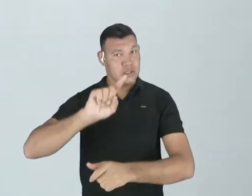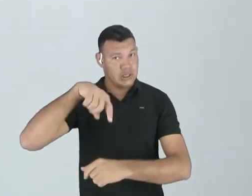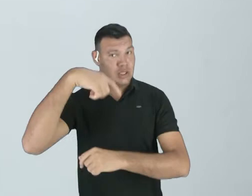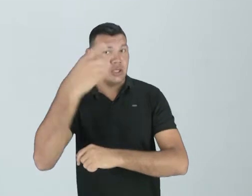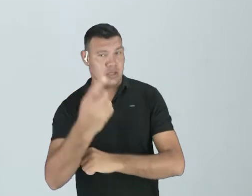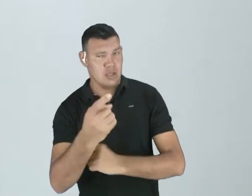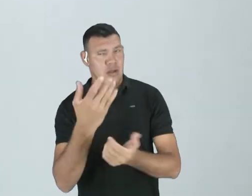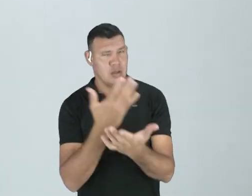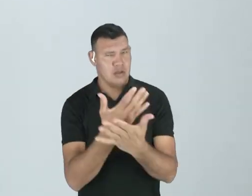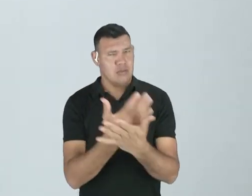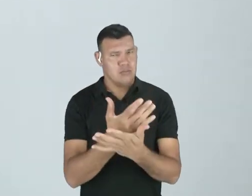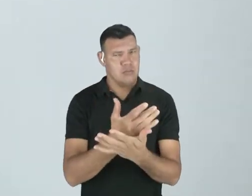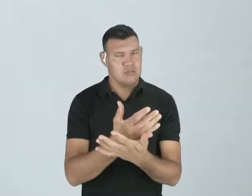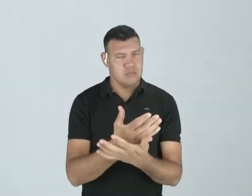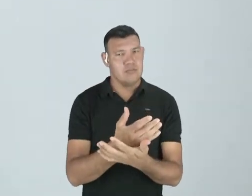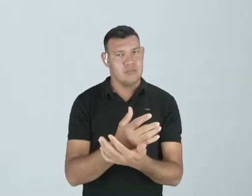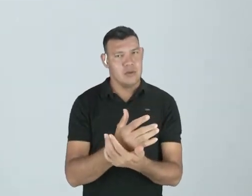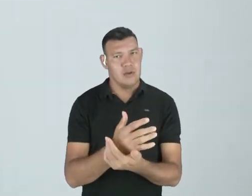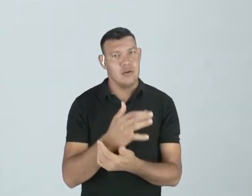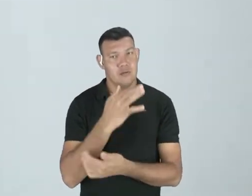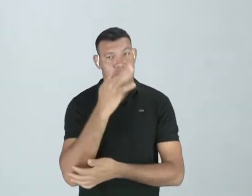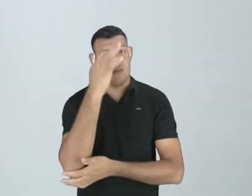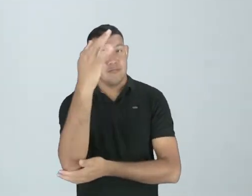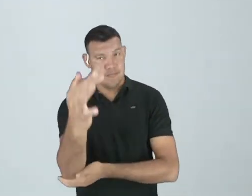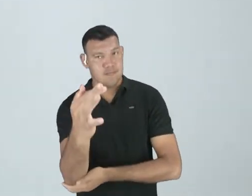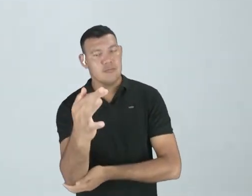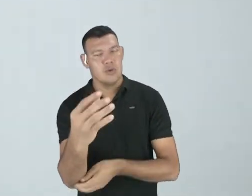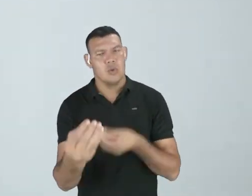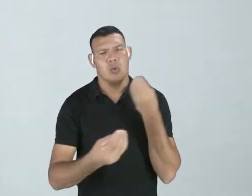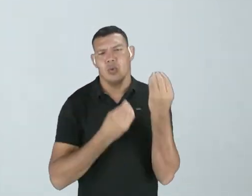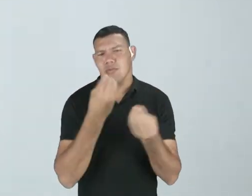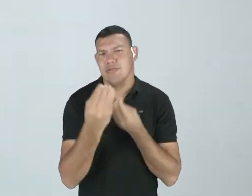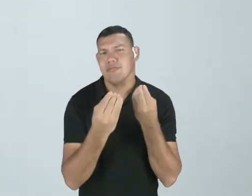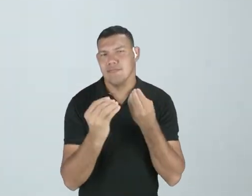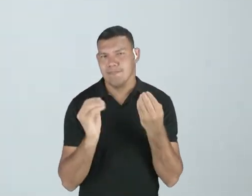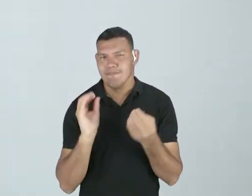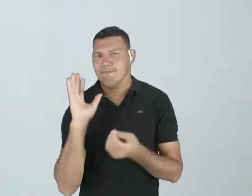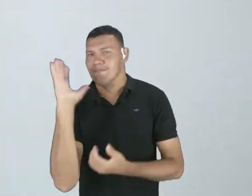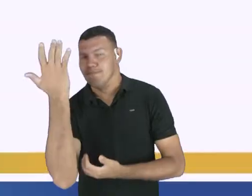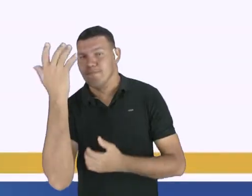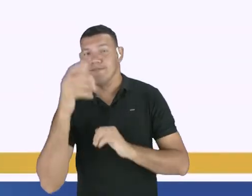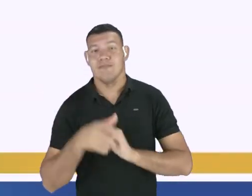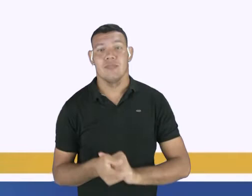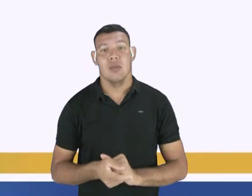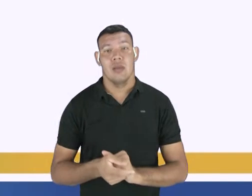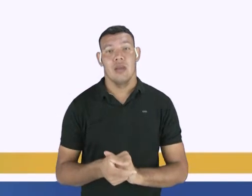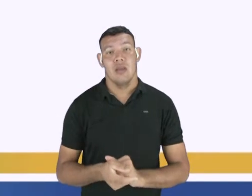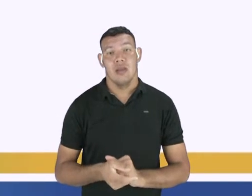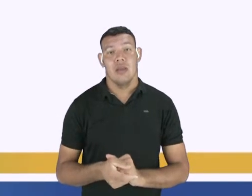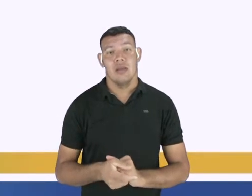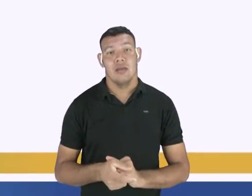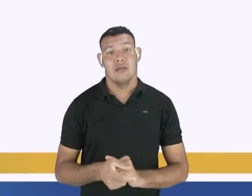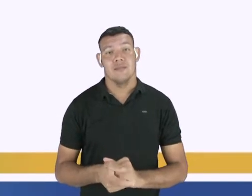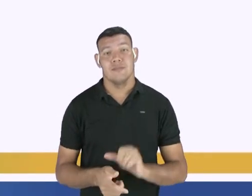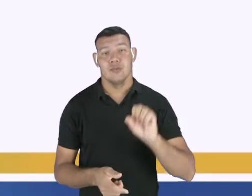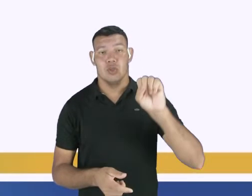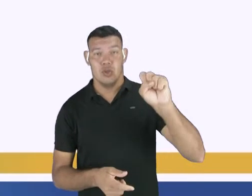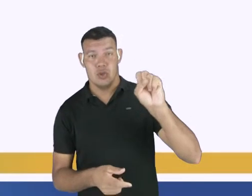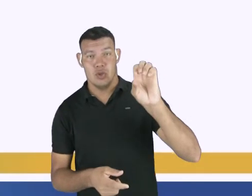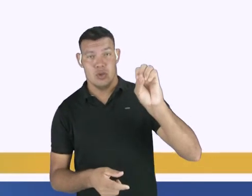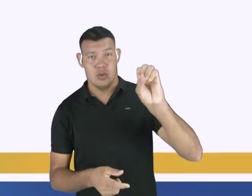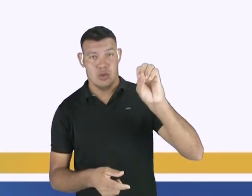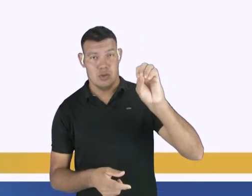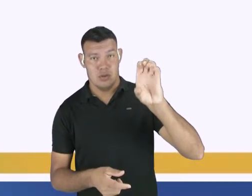Depois, em outras aulas, a gente vê um pouquinho do que foi efetivado na prática. Mas continuando, o socialismo ele vai ter duas principais vertentes,